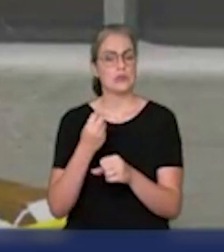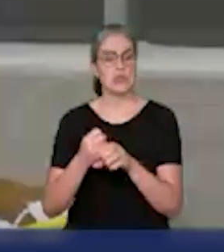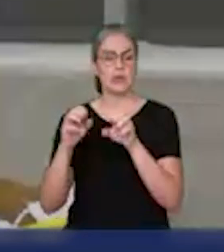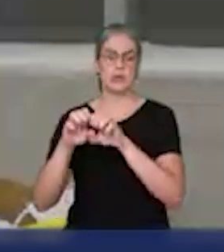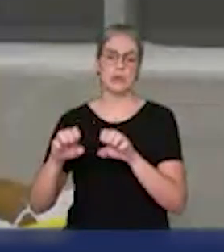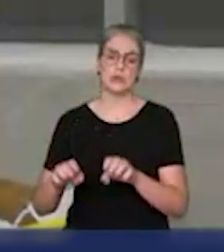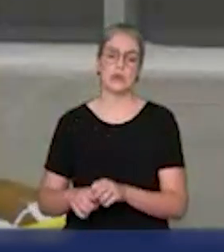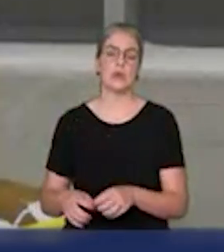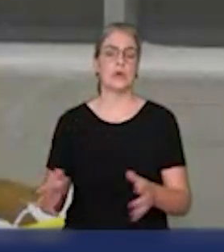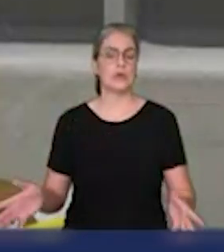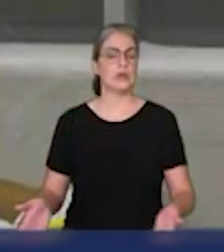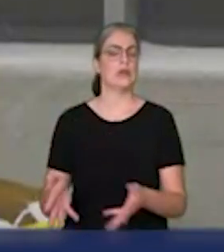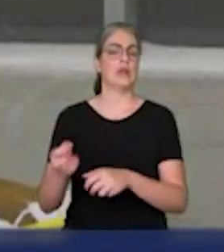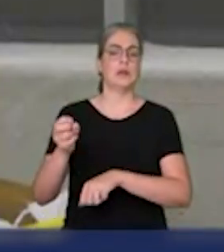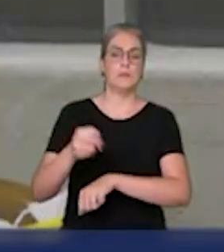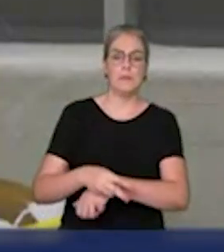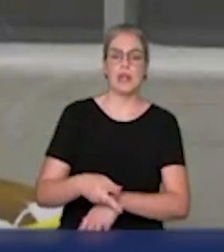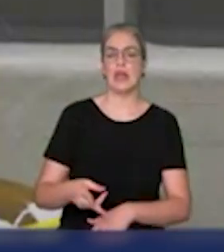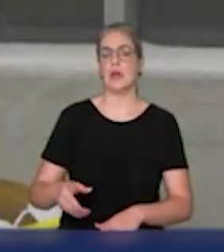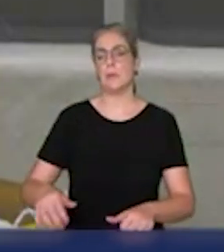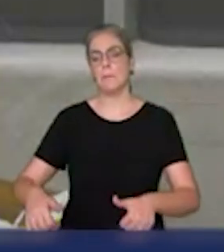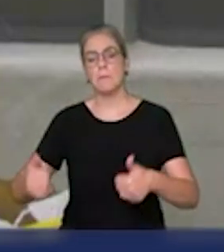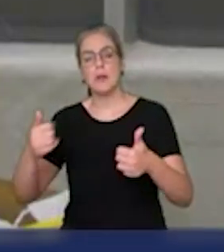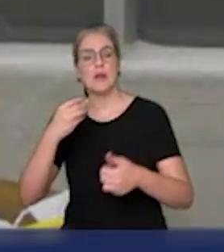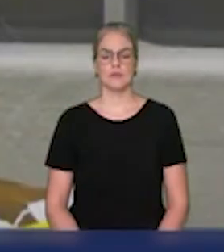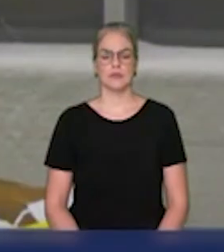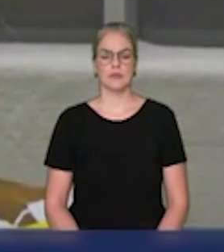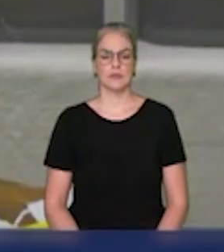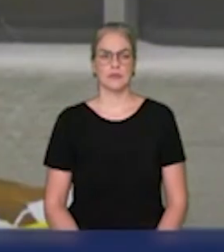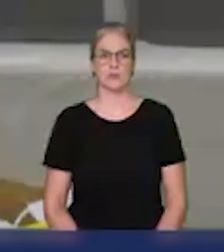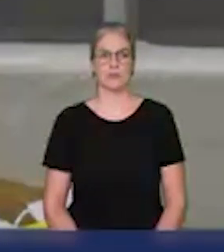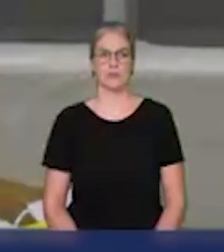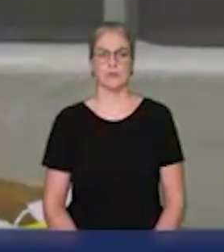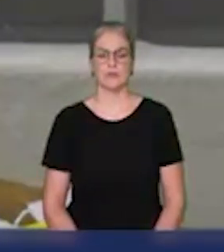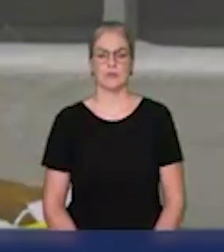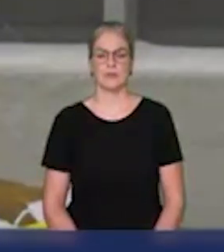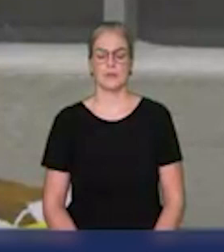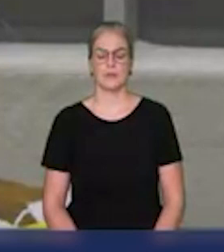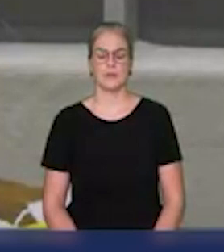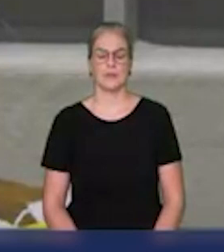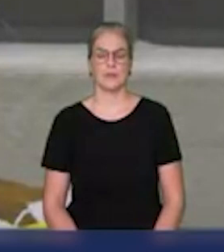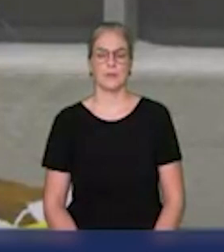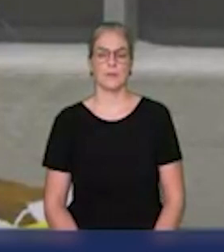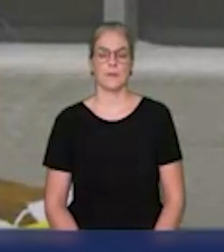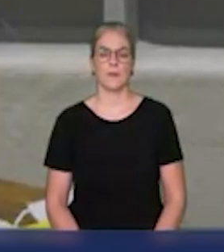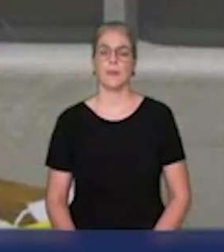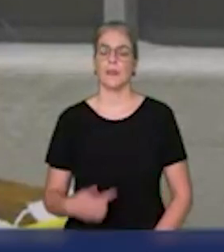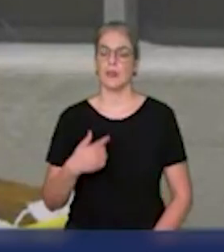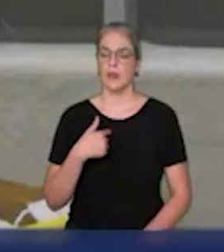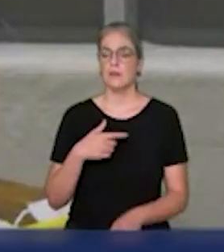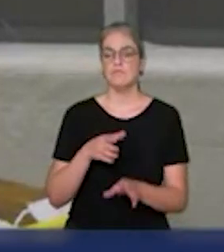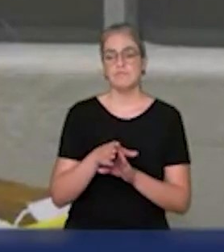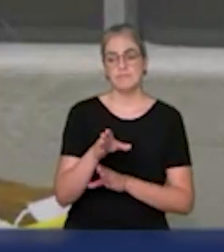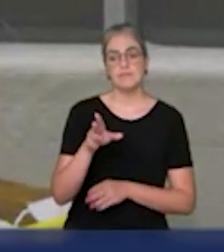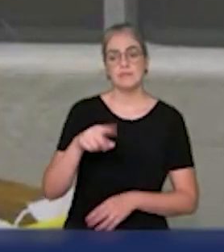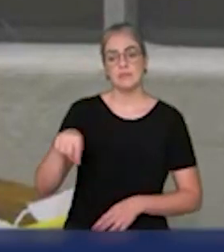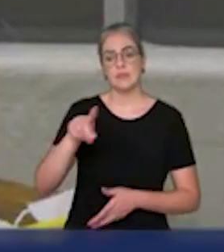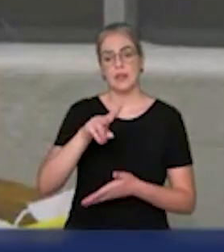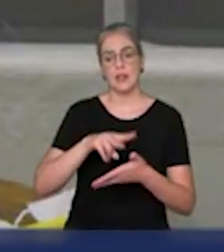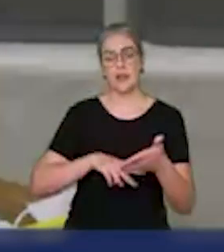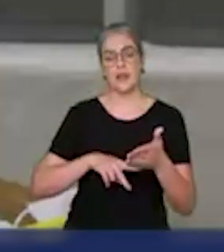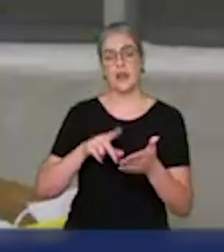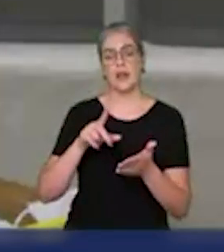distribuir renda. Então se criou uma farsa. Recomendo a leitura do artigo de André